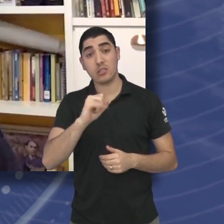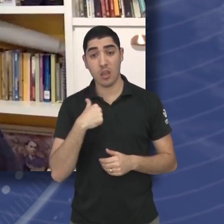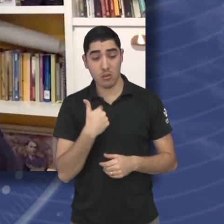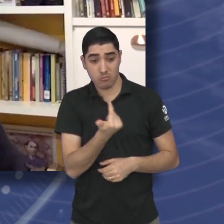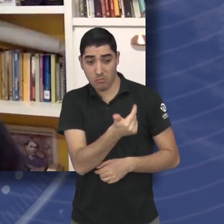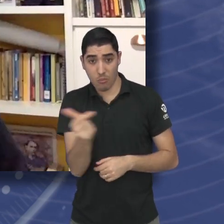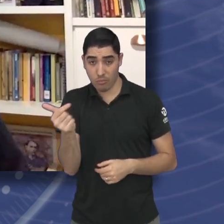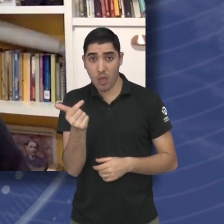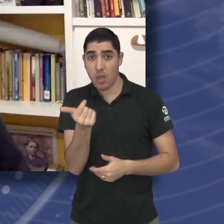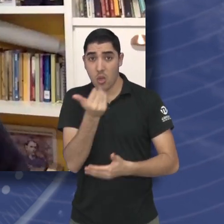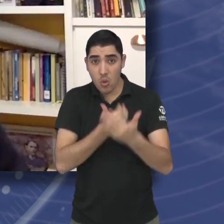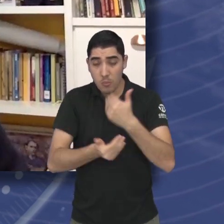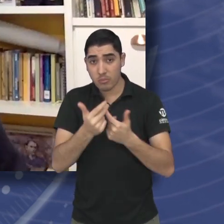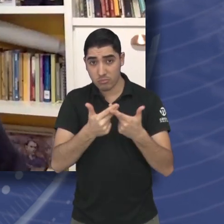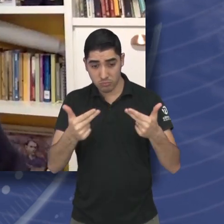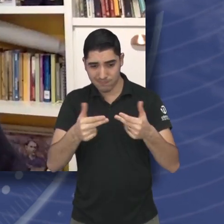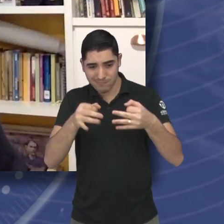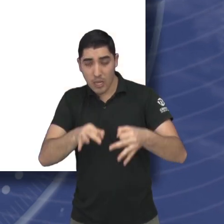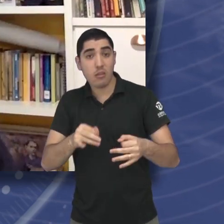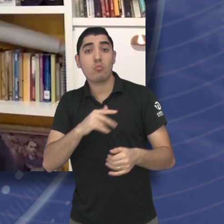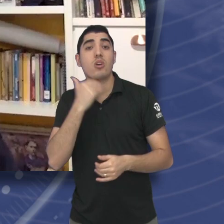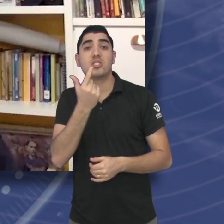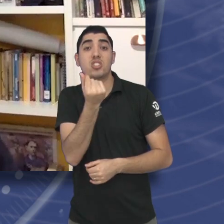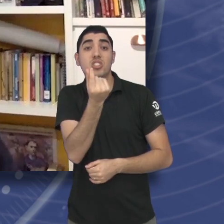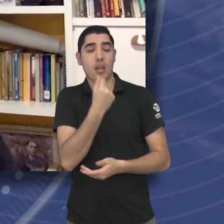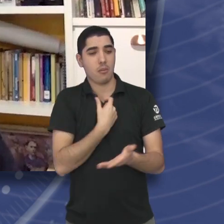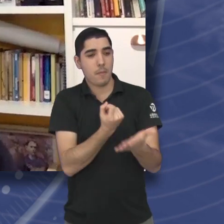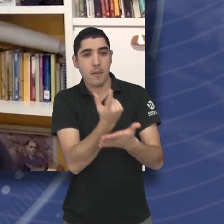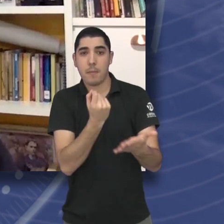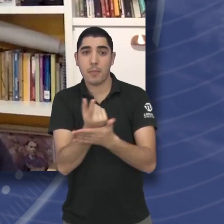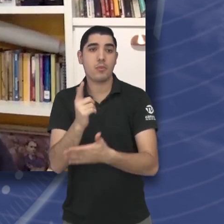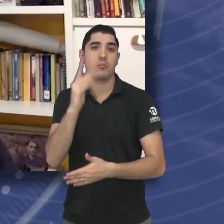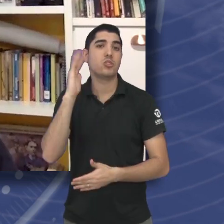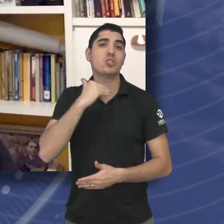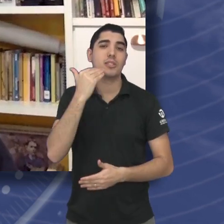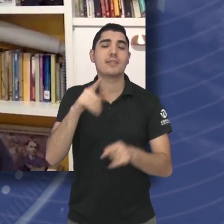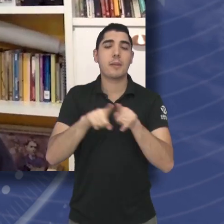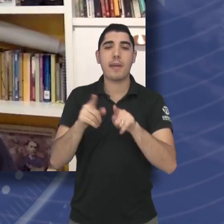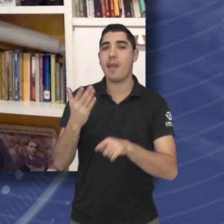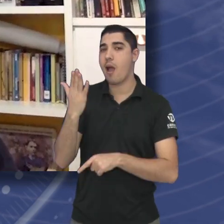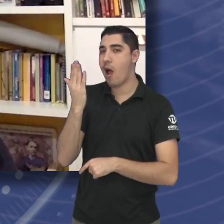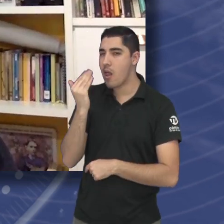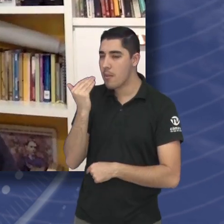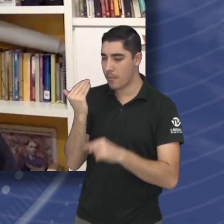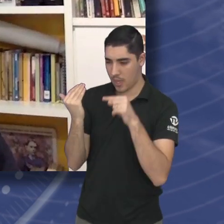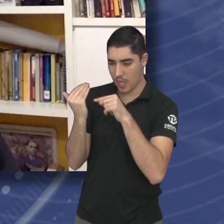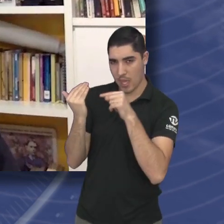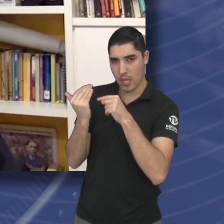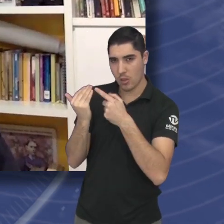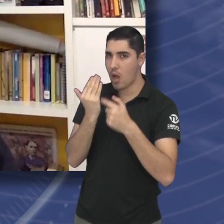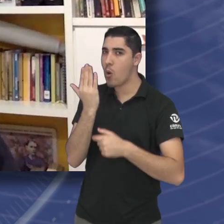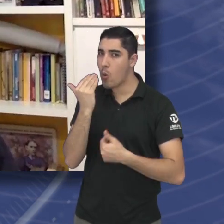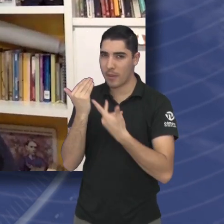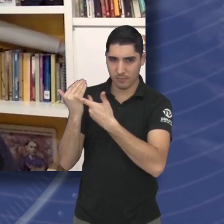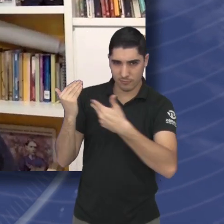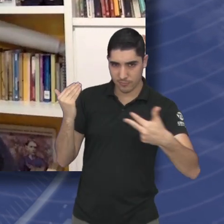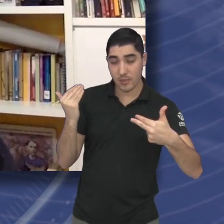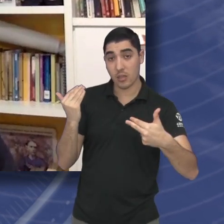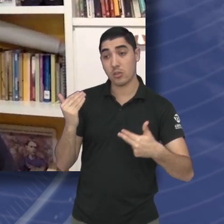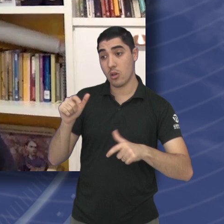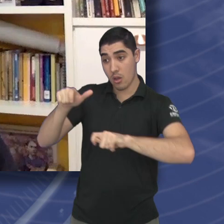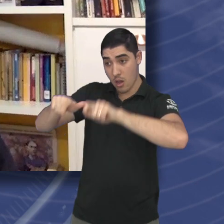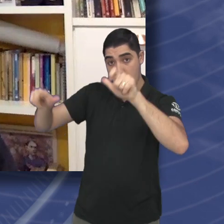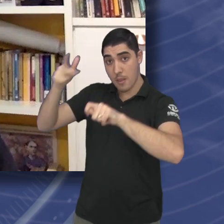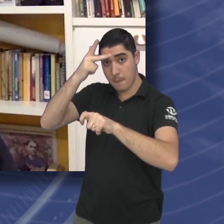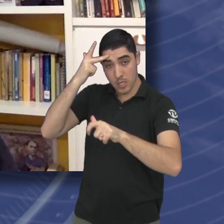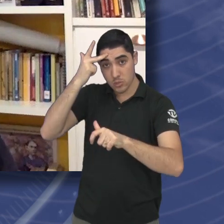alimento disponível, não há dinheiro que o faça comprar. Quando a gente fala de alimentos, quando a gente fala de alimentar um povo, a gente também está